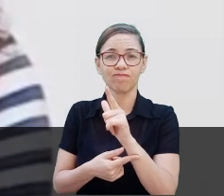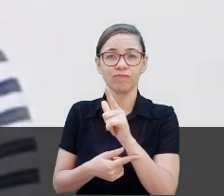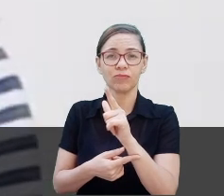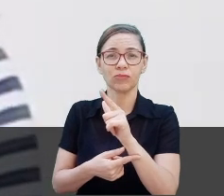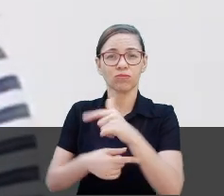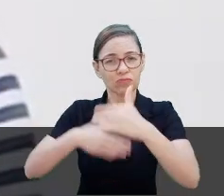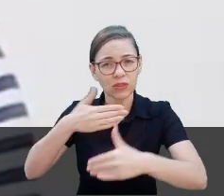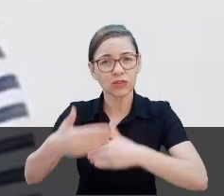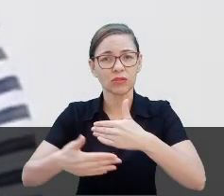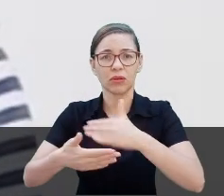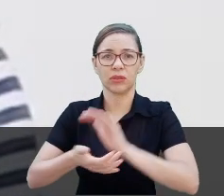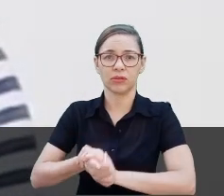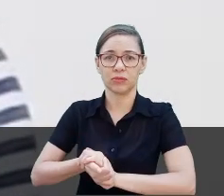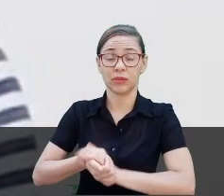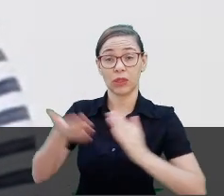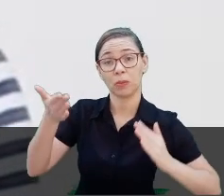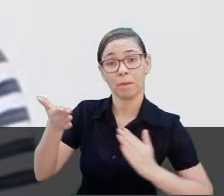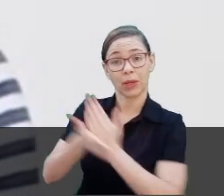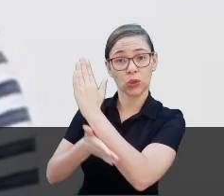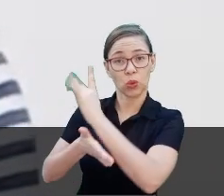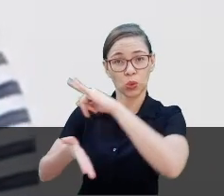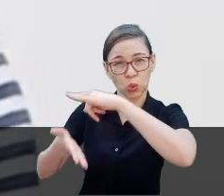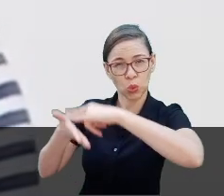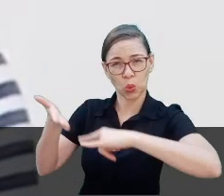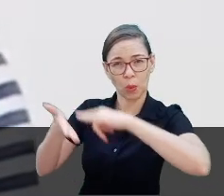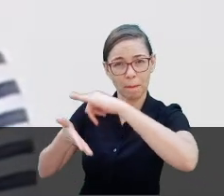horizonte. A partir da publicação da nossa resolução